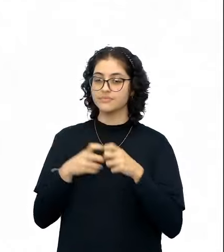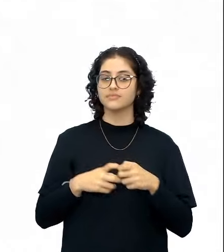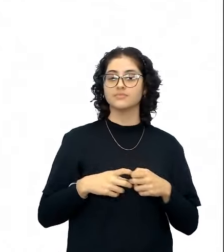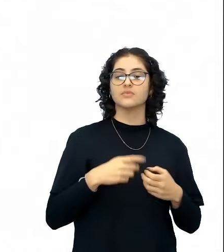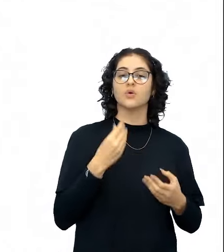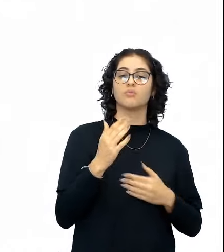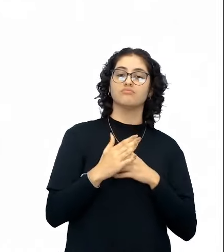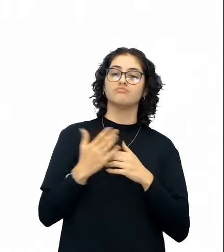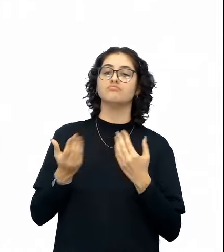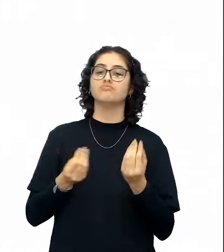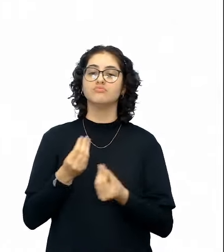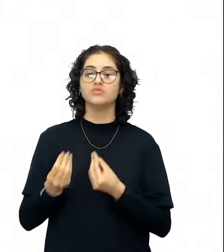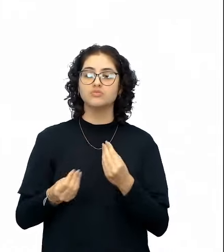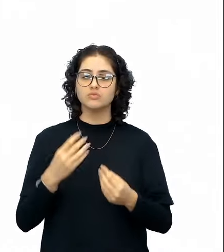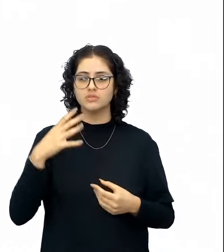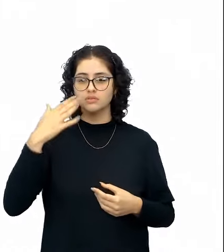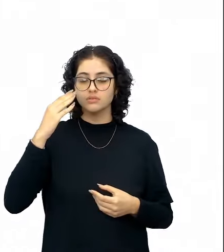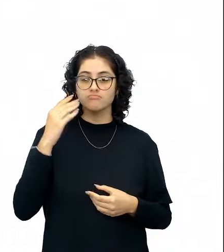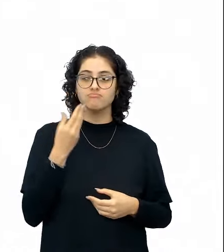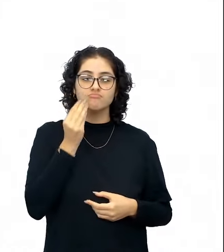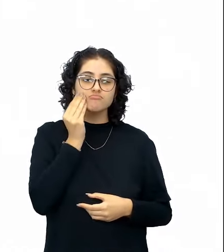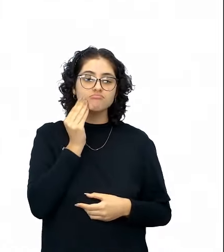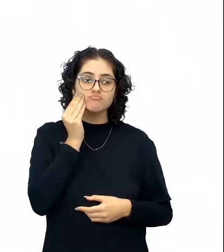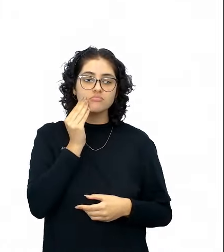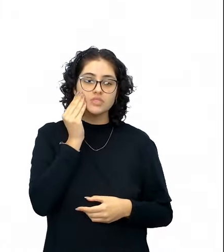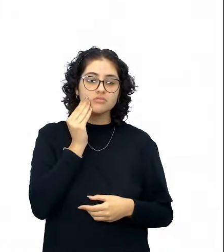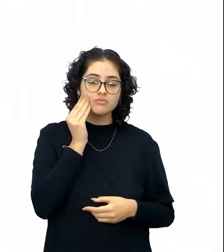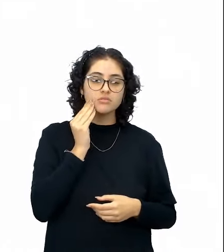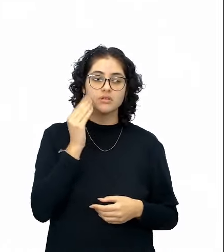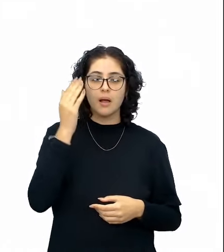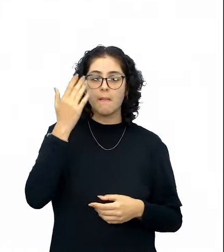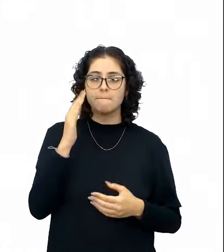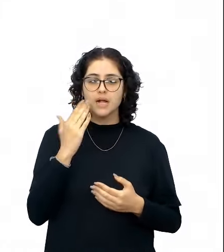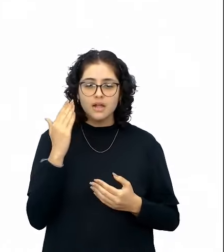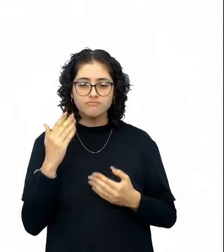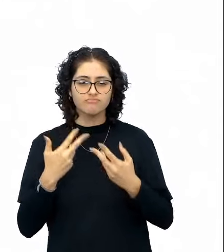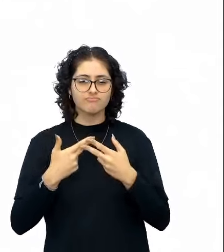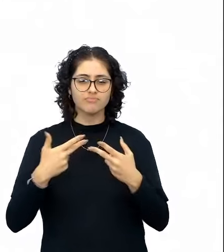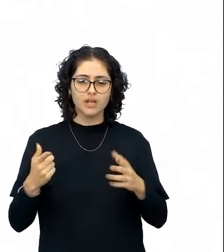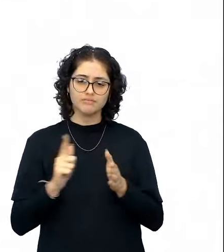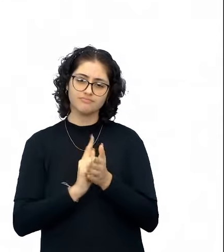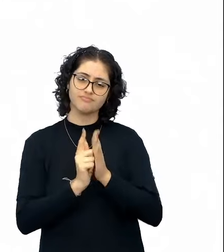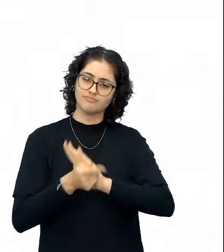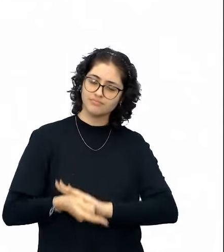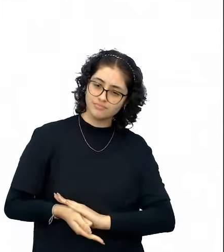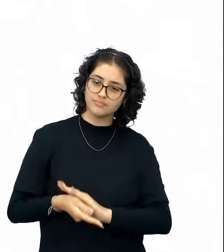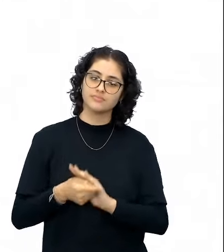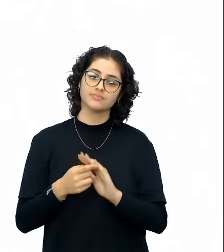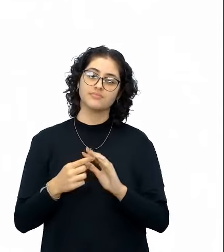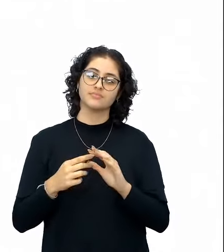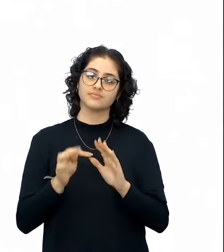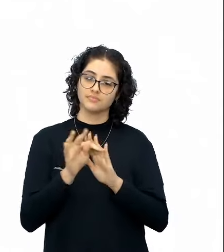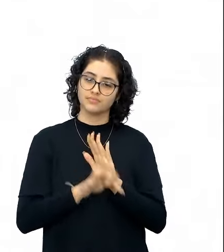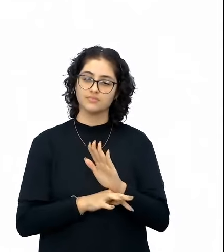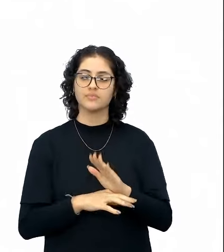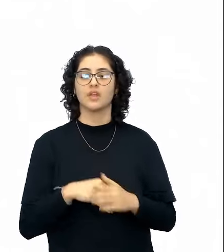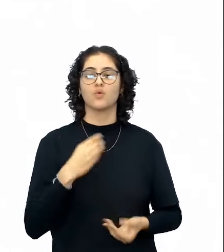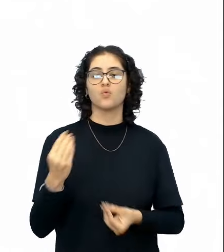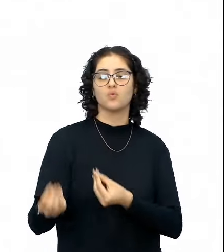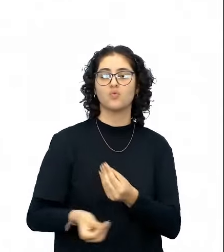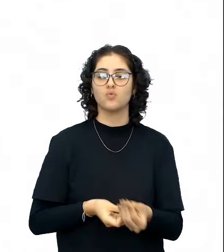das experiências de aprendizagem com base nos gêneros textuais, ou seja, nós vimos as experiências possíveis, quais